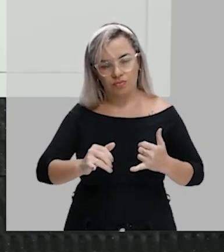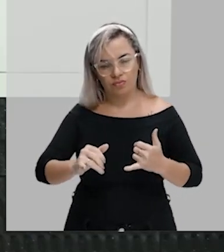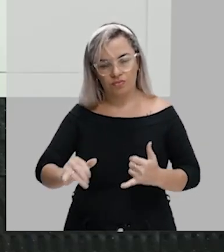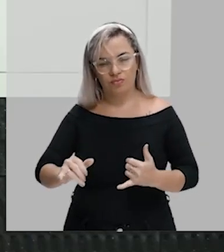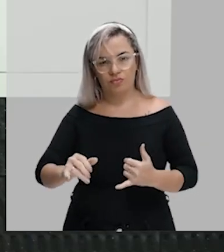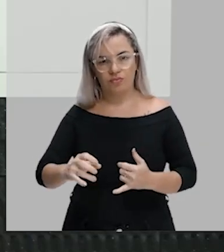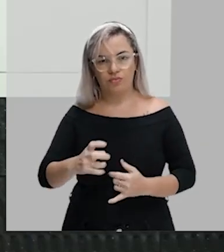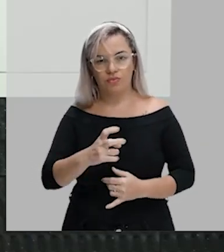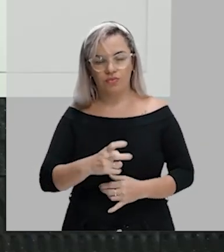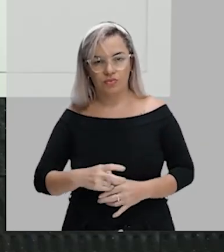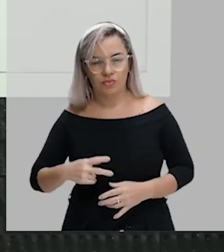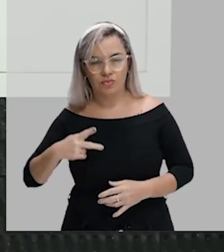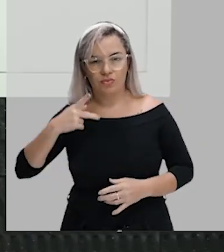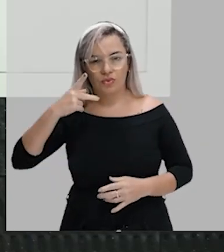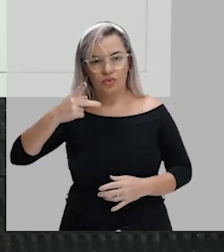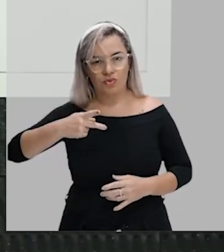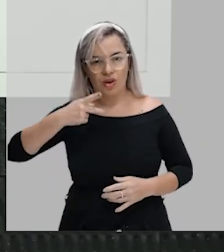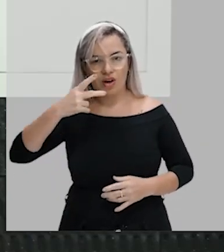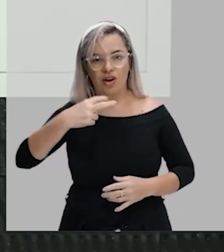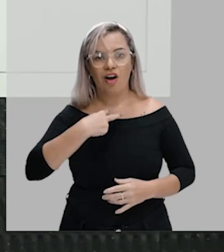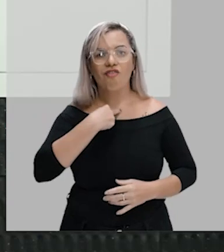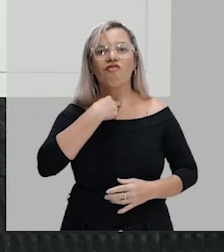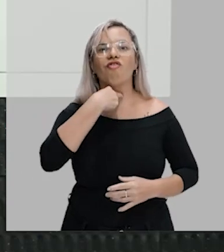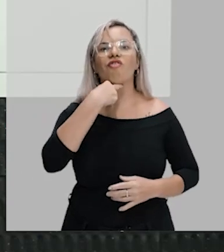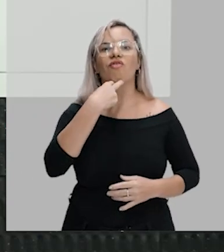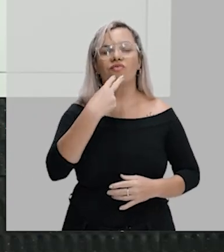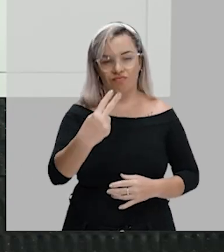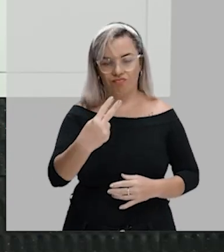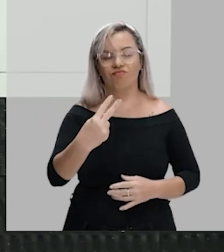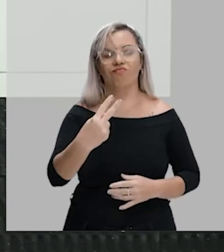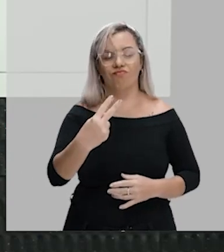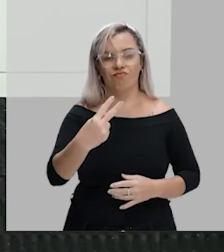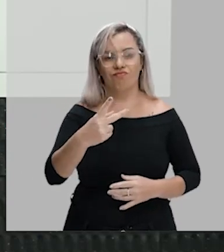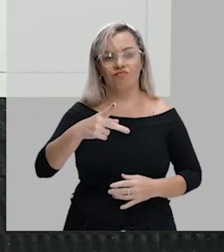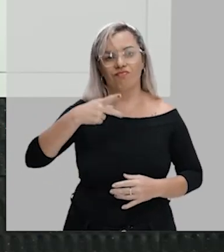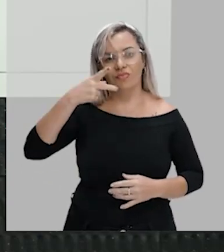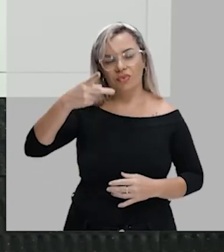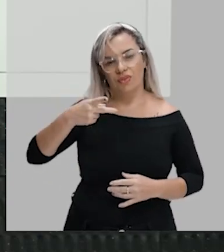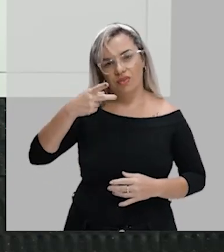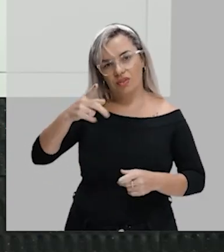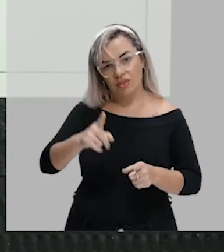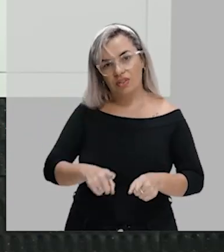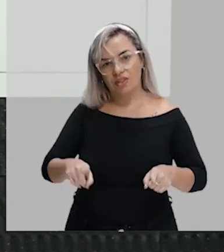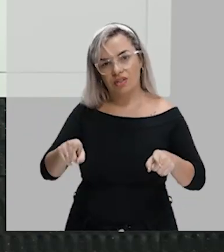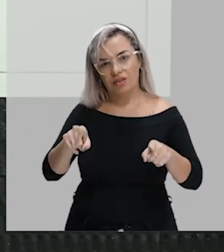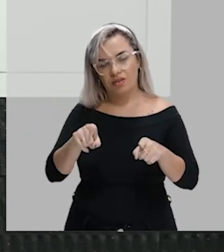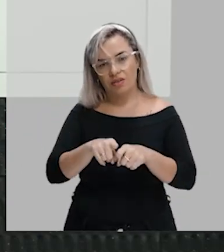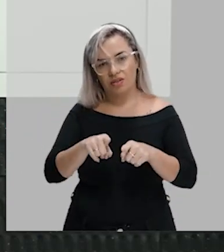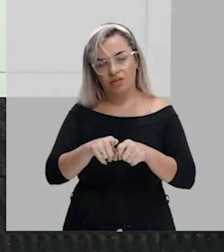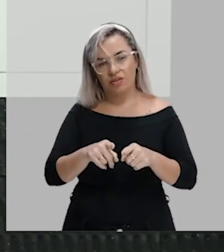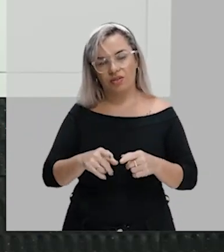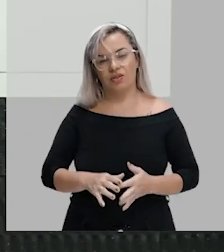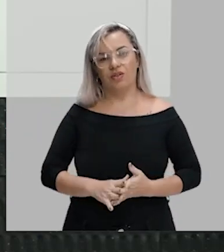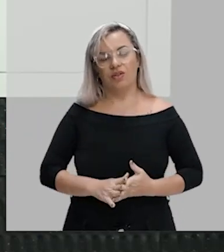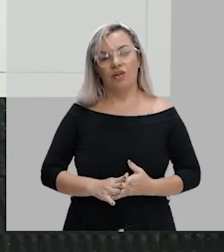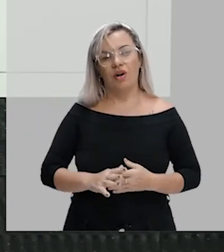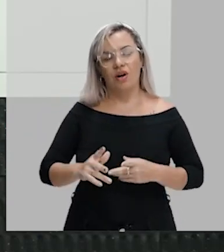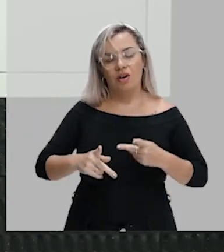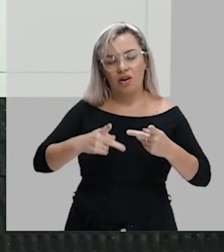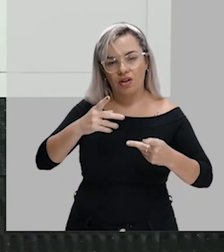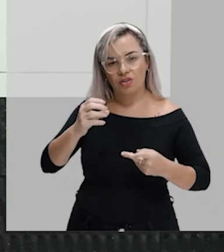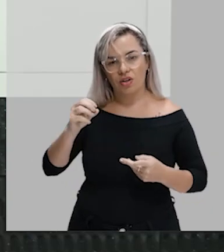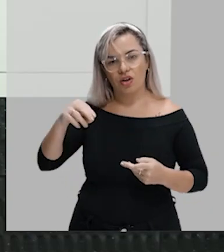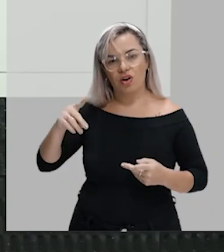sons através, né, da nossa voz. Então esse som que nós emitimos também é um tipo de onda, né? É a fonte